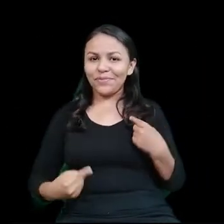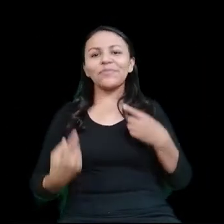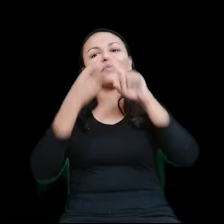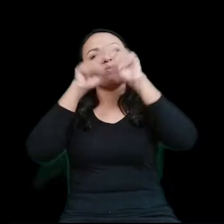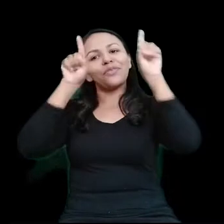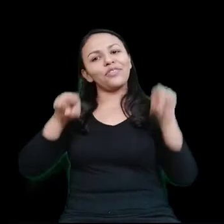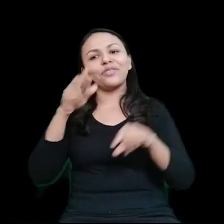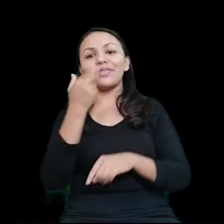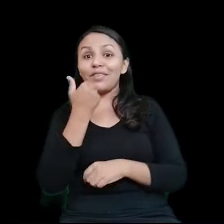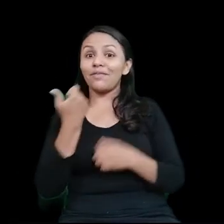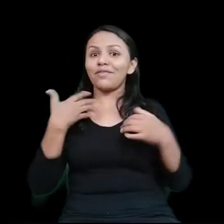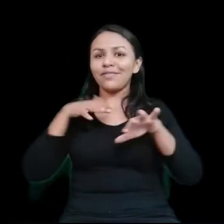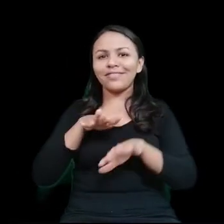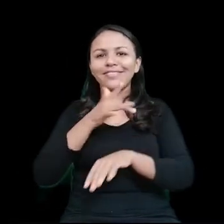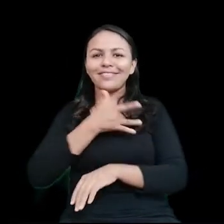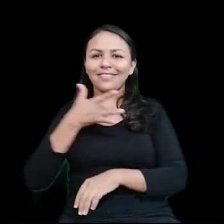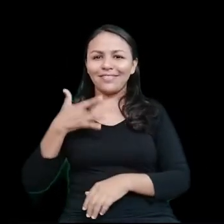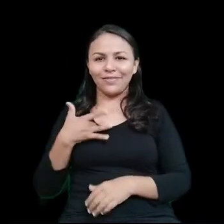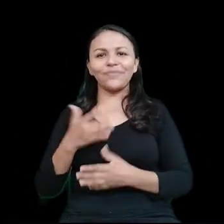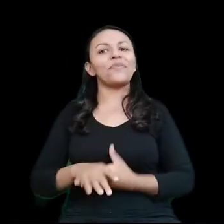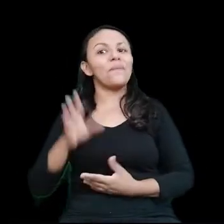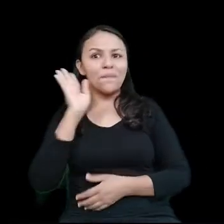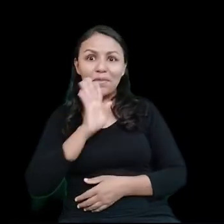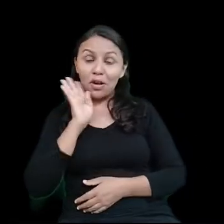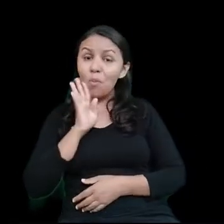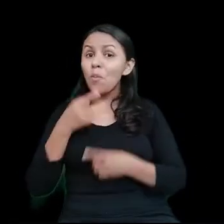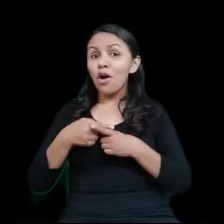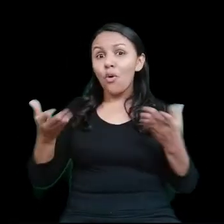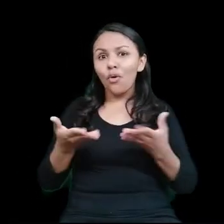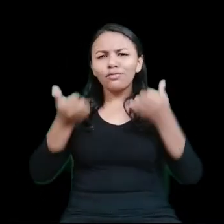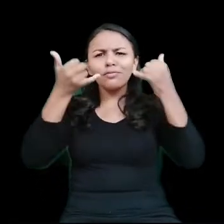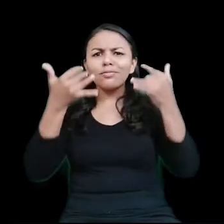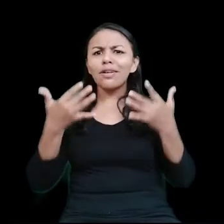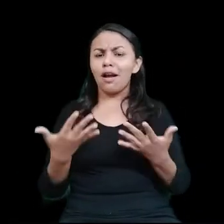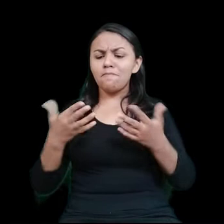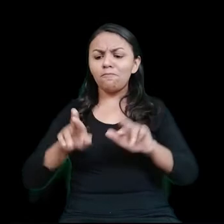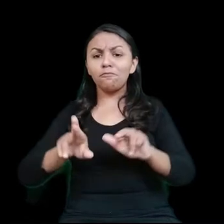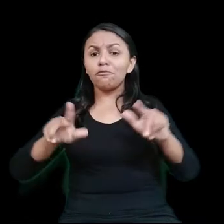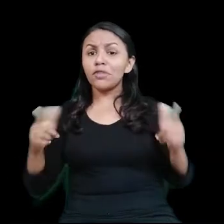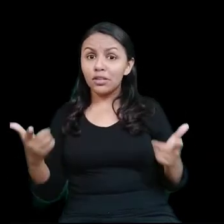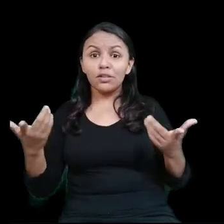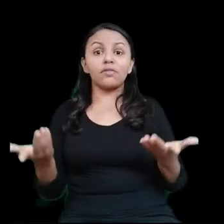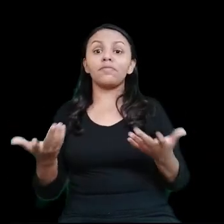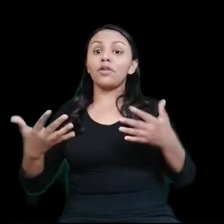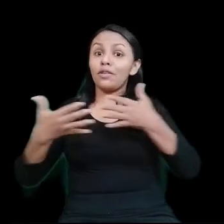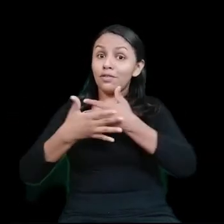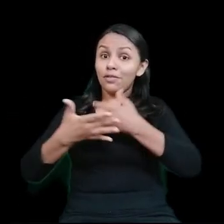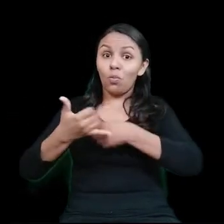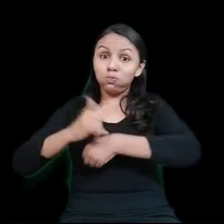de Nutrição, Inclusão e Saúde. É bem interessante porque a gente vai ver algumas diferenças sobre o